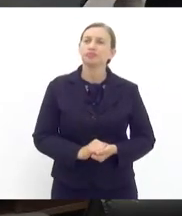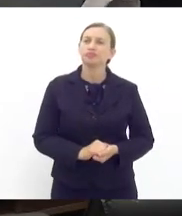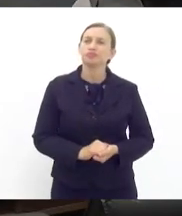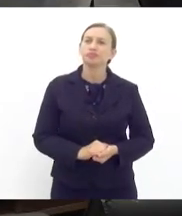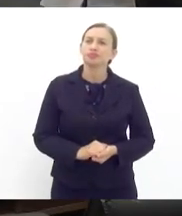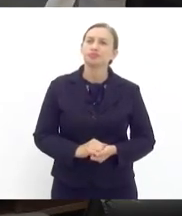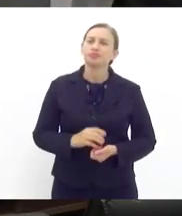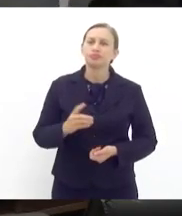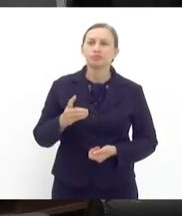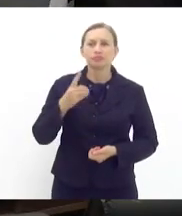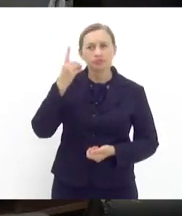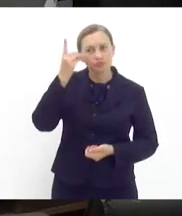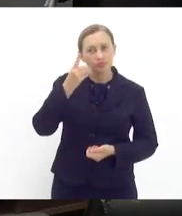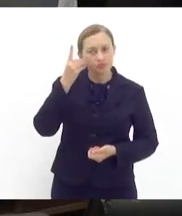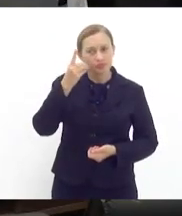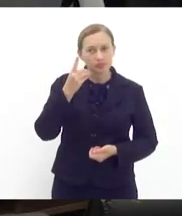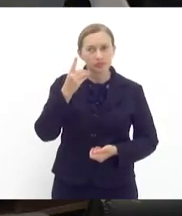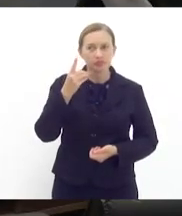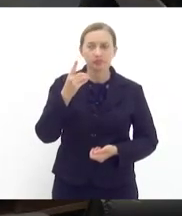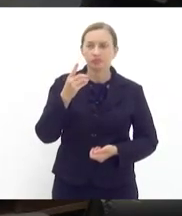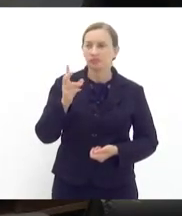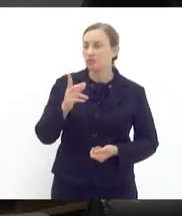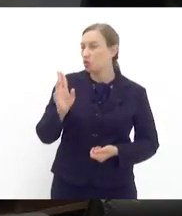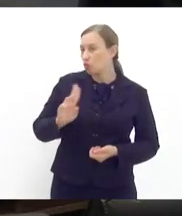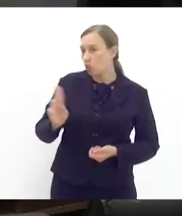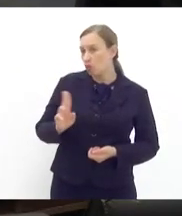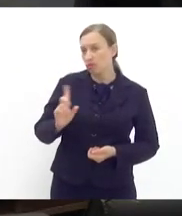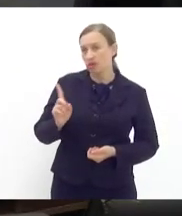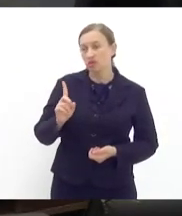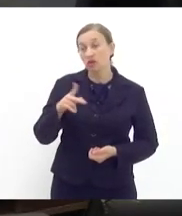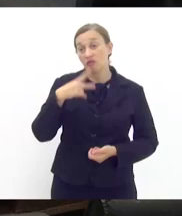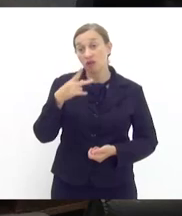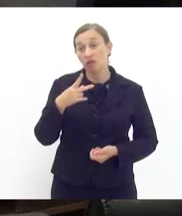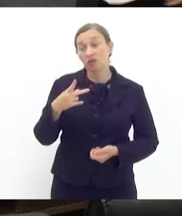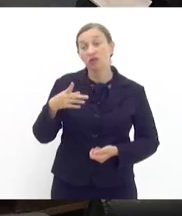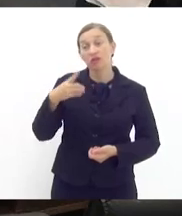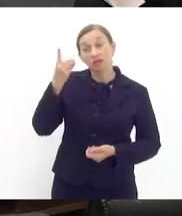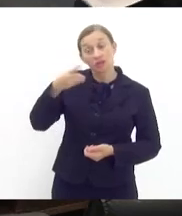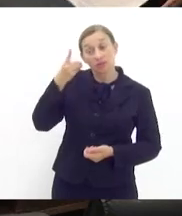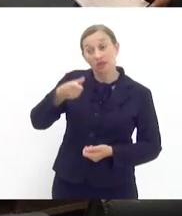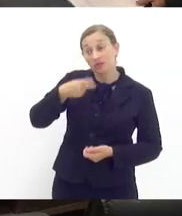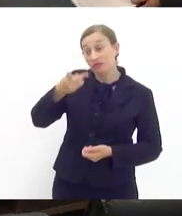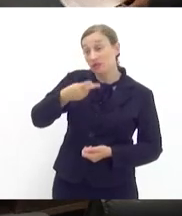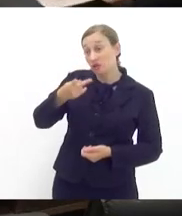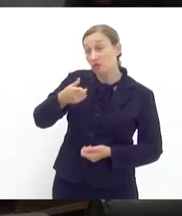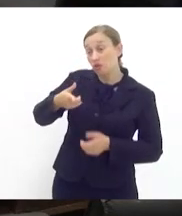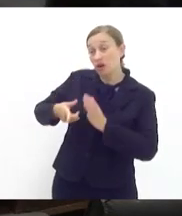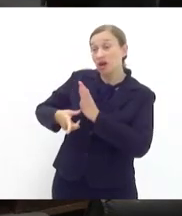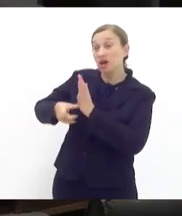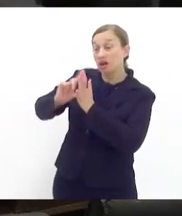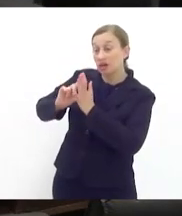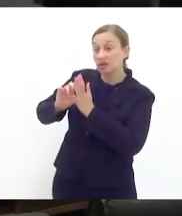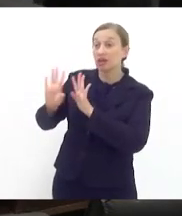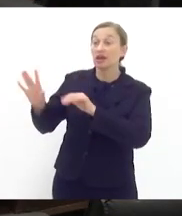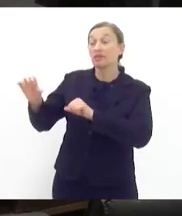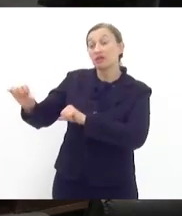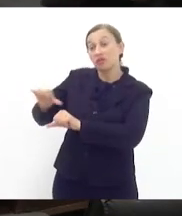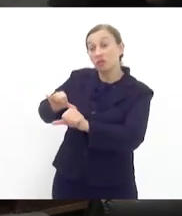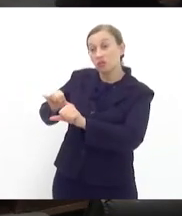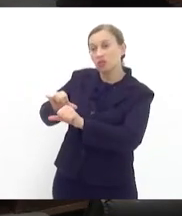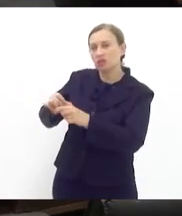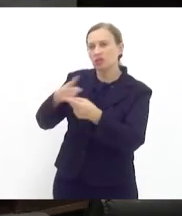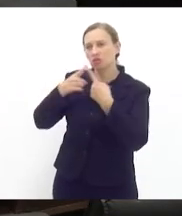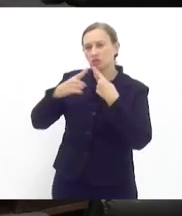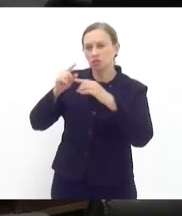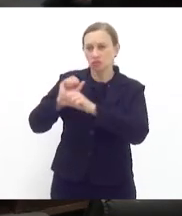deputado não citou nome ele só falou o deputado que antecedeu mas aí ele desvirtuou a discussão quando eu não cito